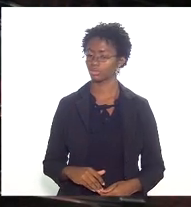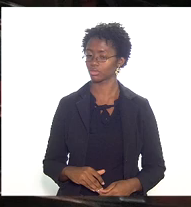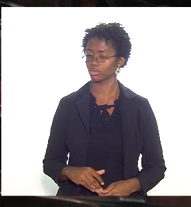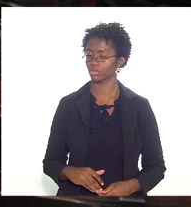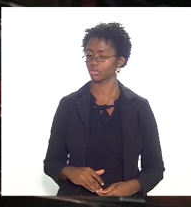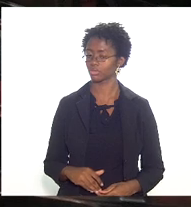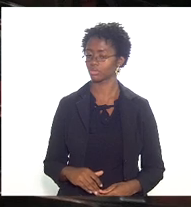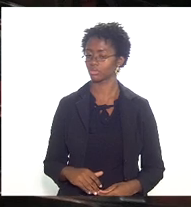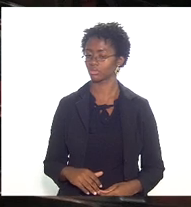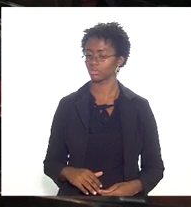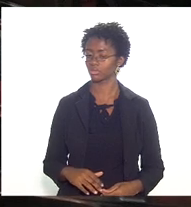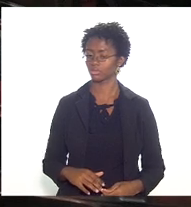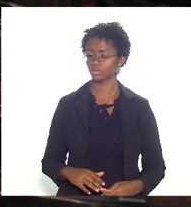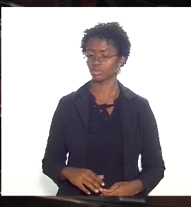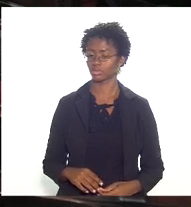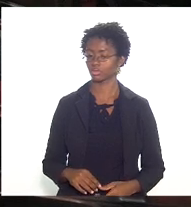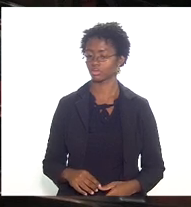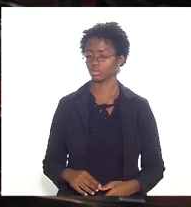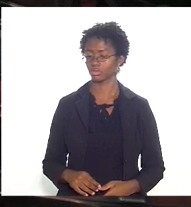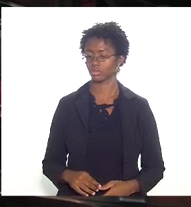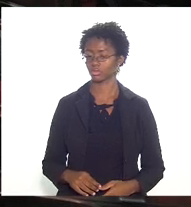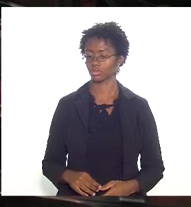E aí